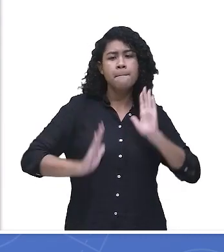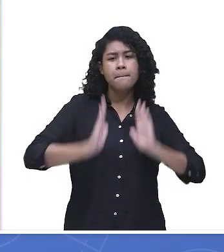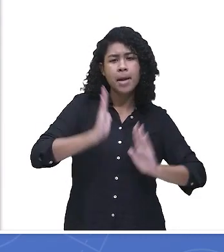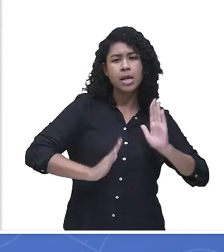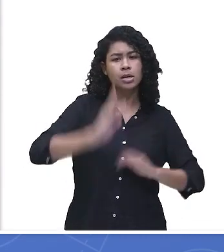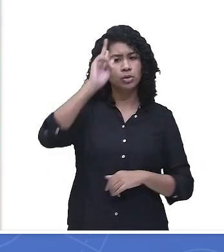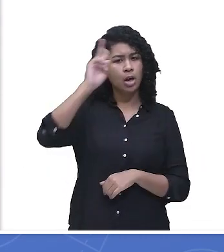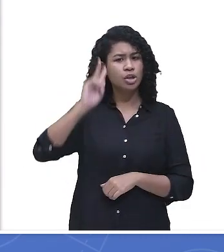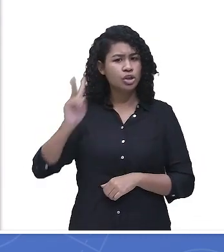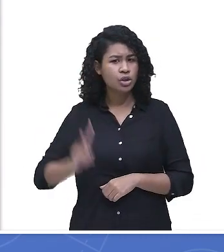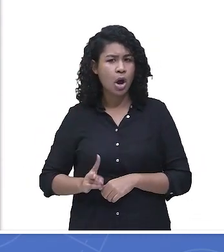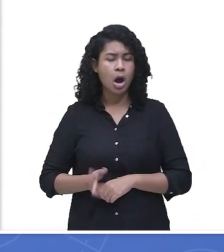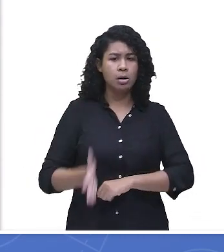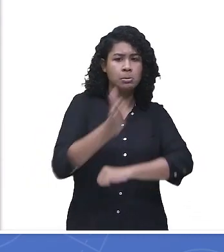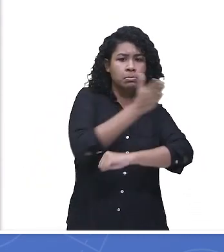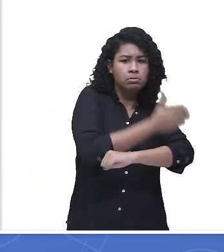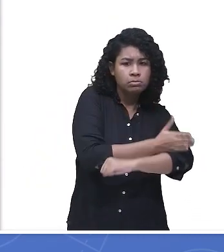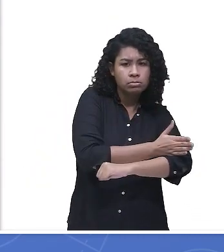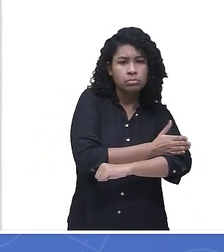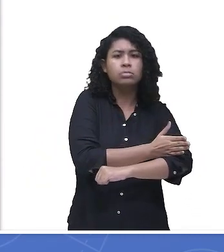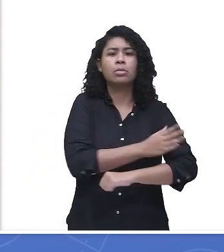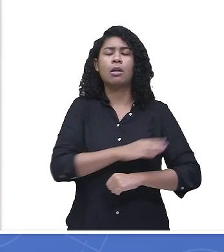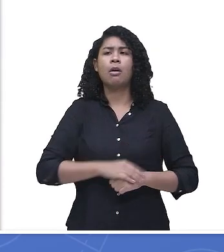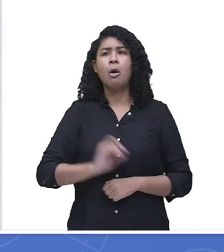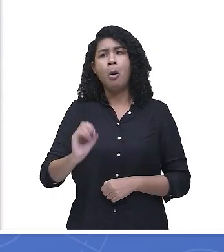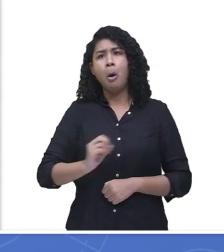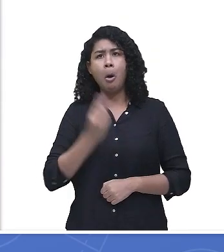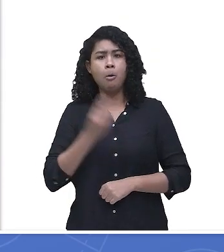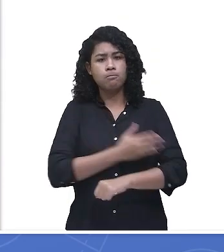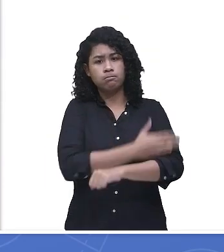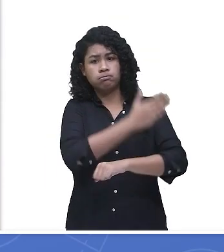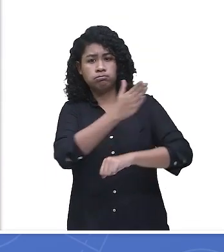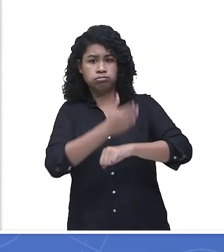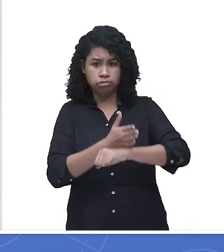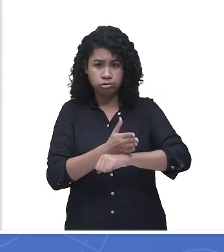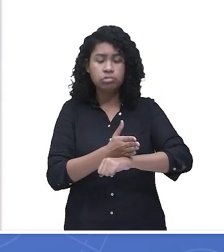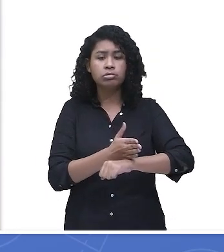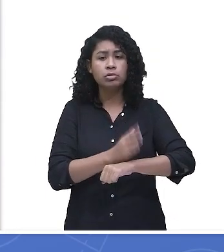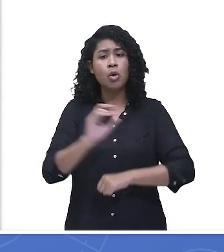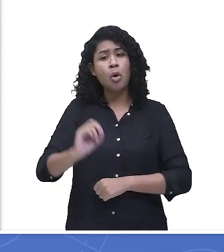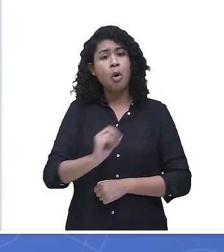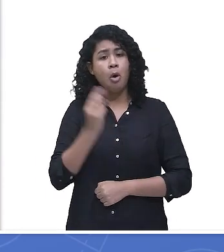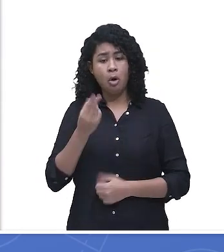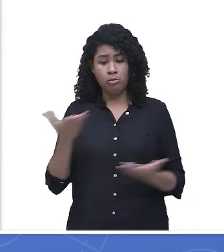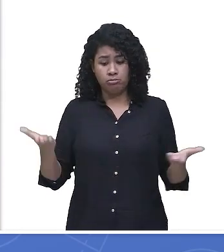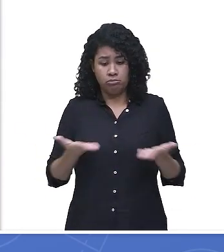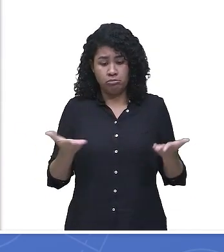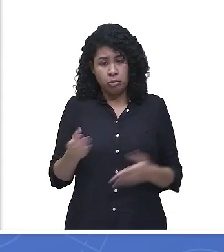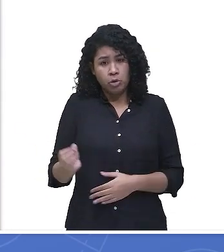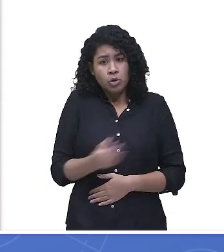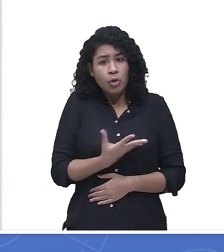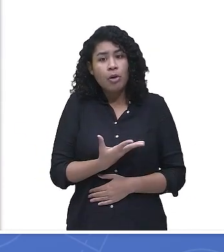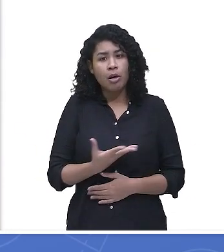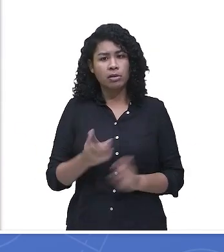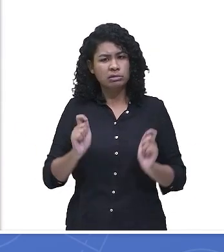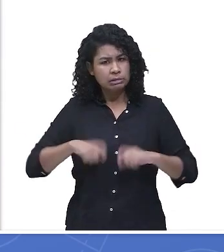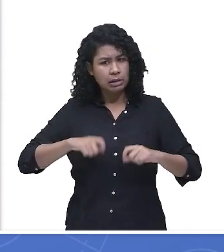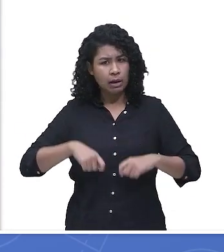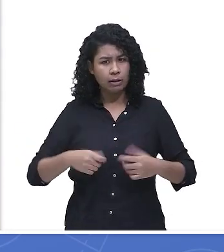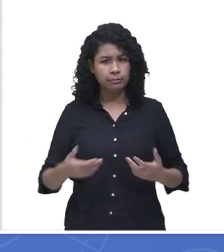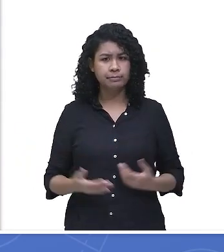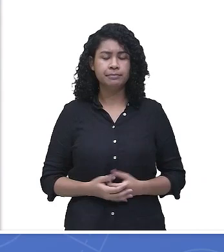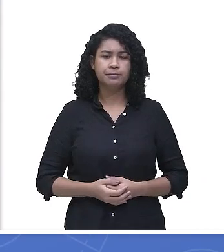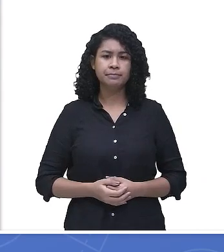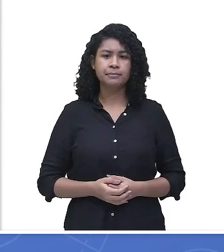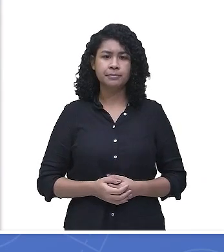A Idade Média, depois pode ser a Idade Moderna, ou em tempos mais modernos, na atualidade, certo?